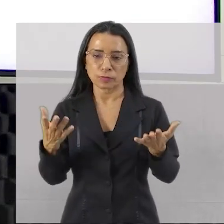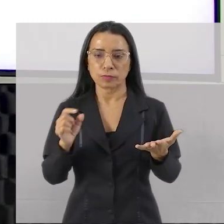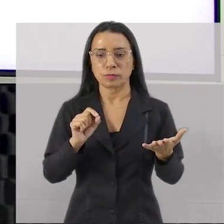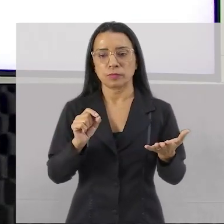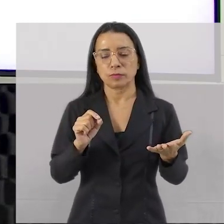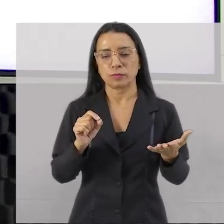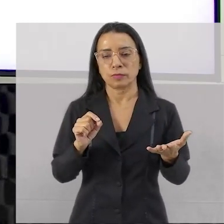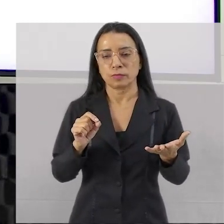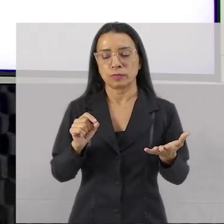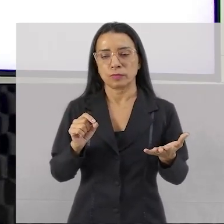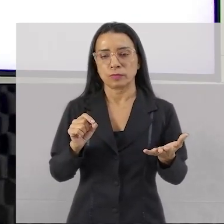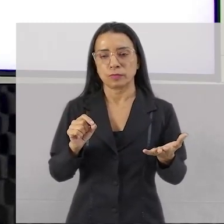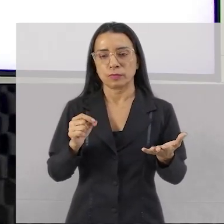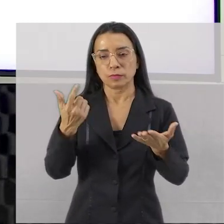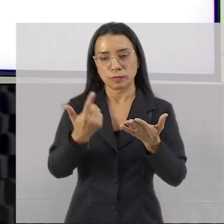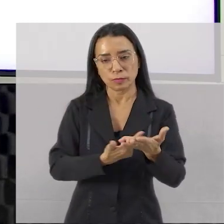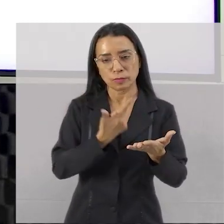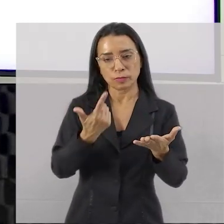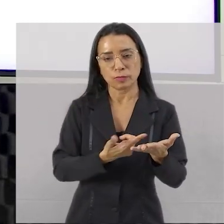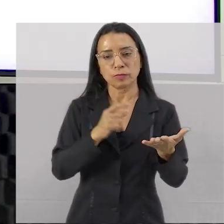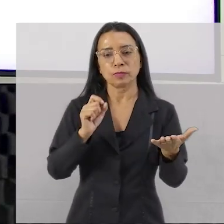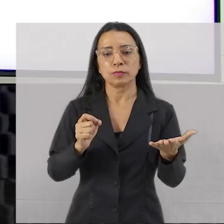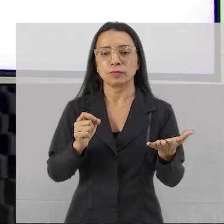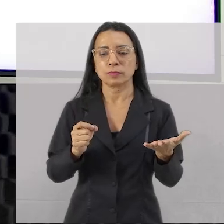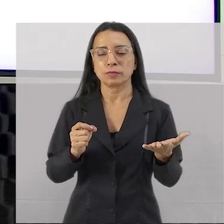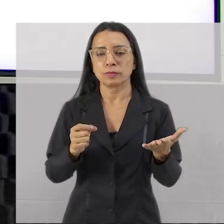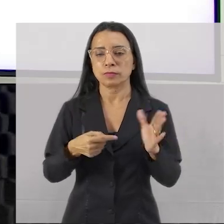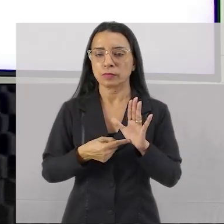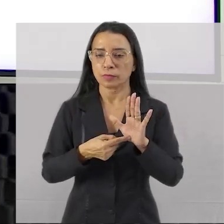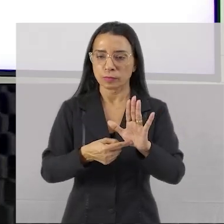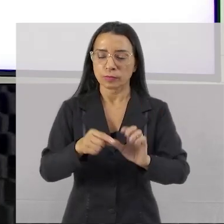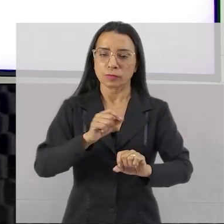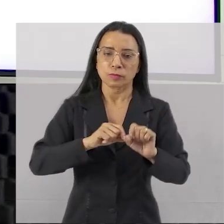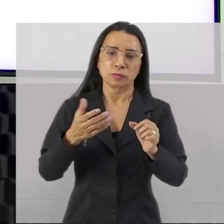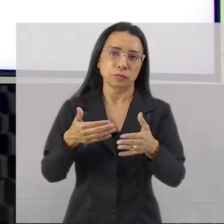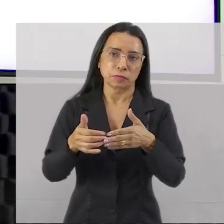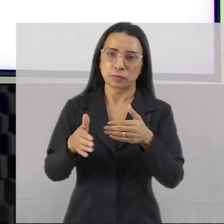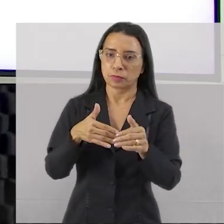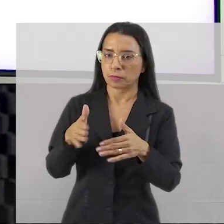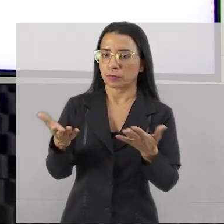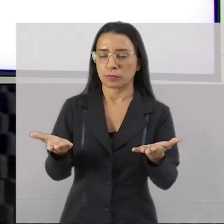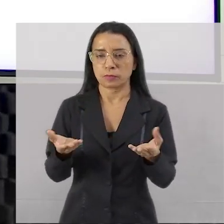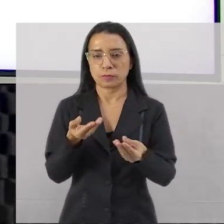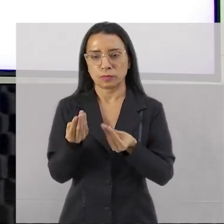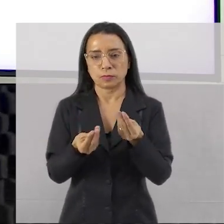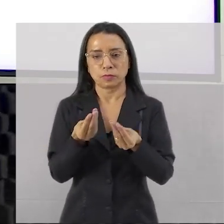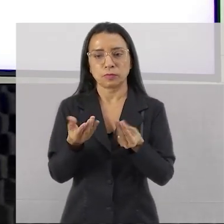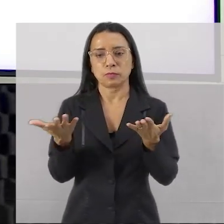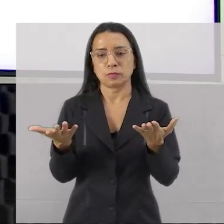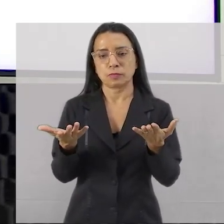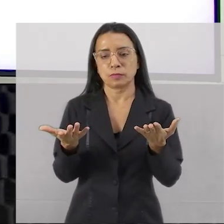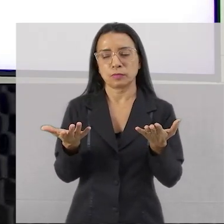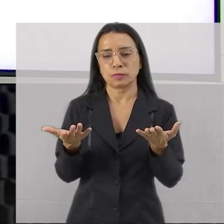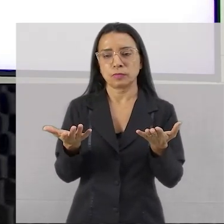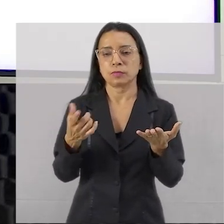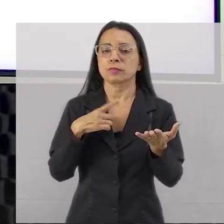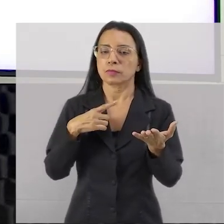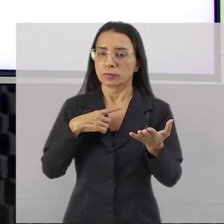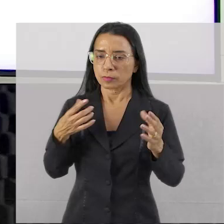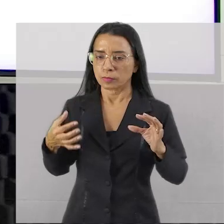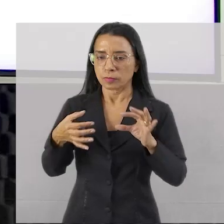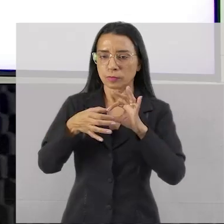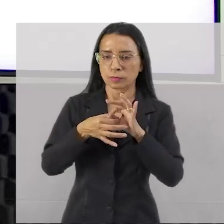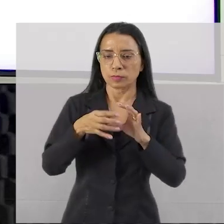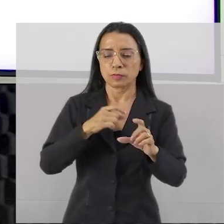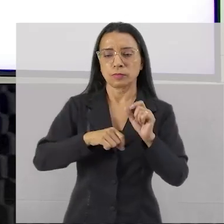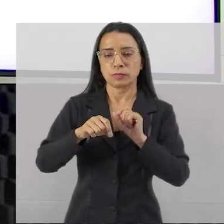nesse momento, que o livro não foi citado à toa, não foi citado de maneira aleatória, tem uma conexão. E